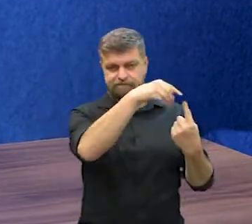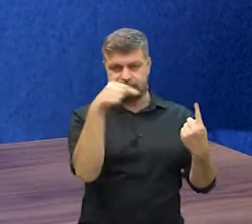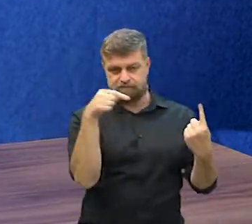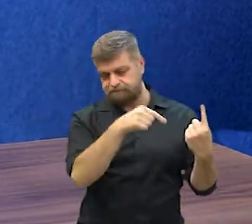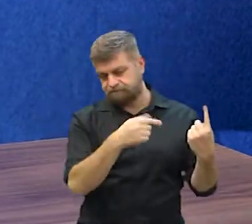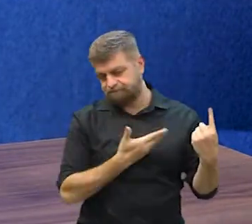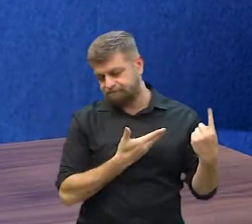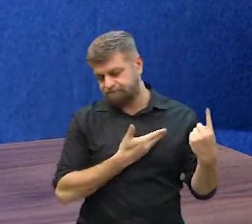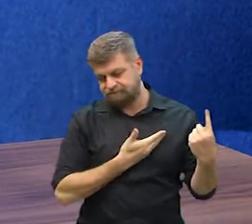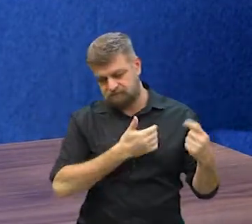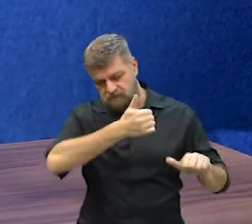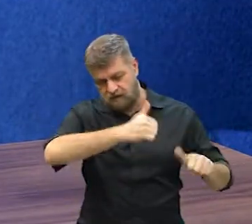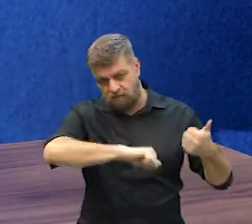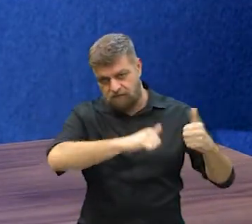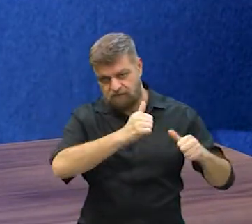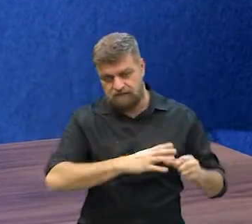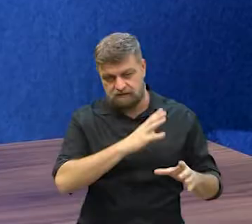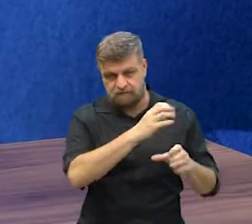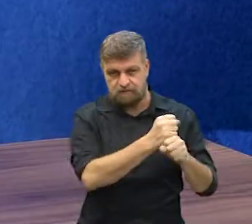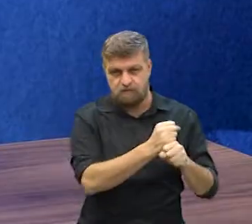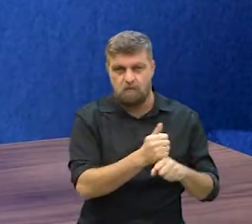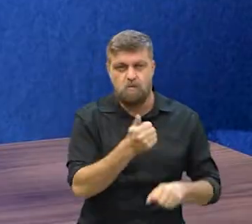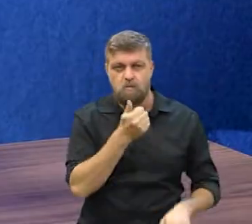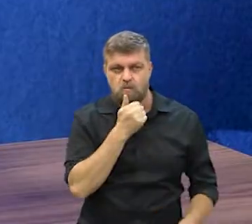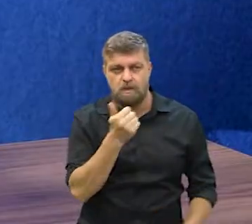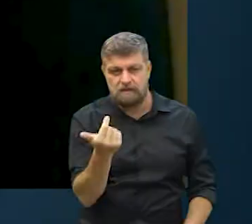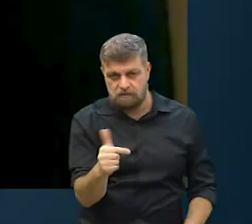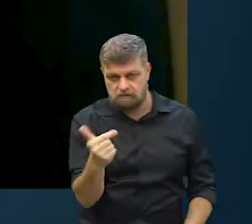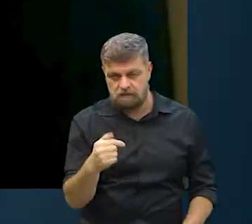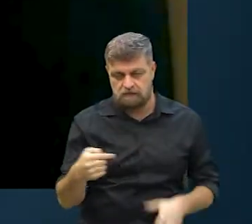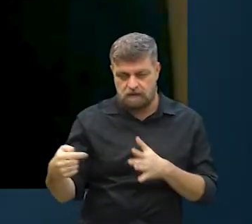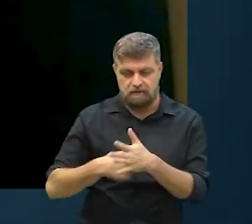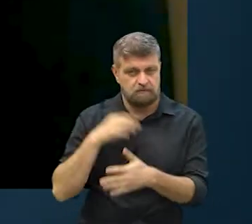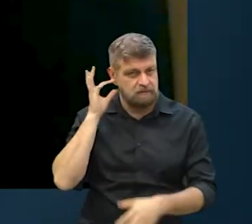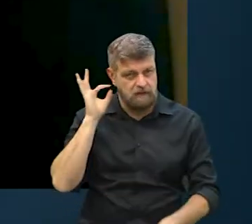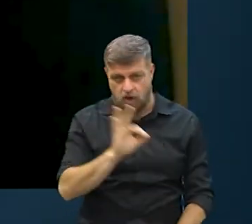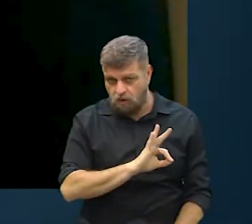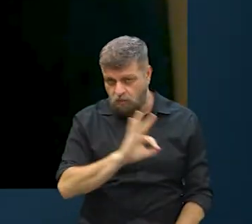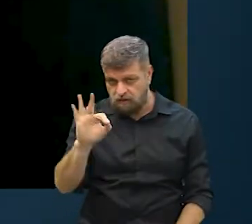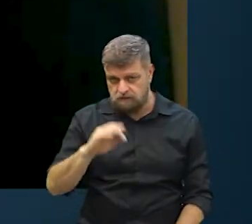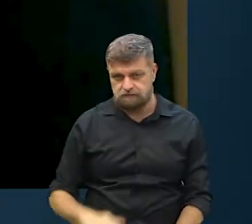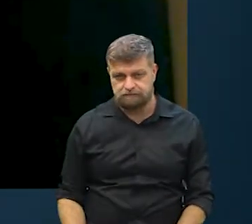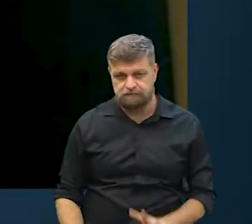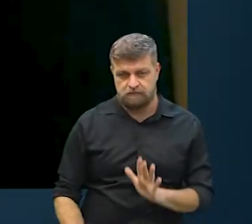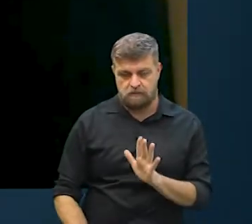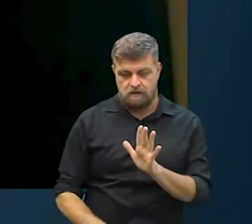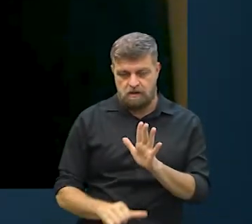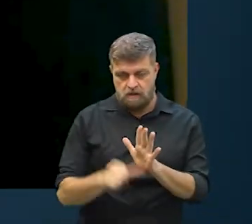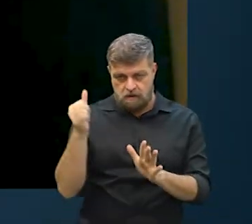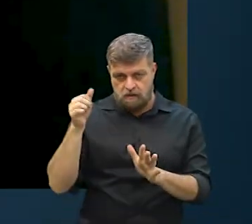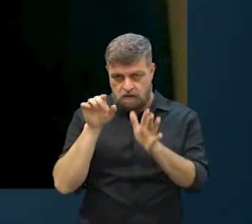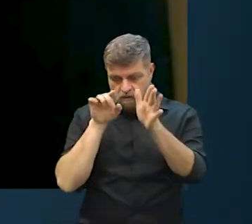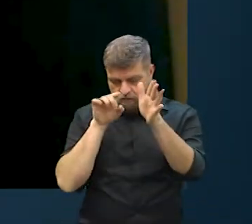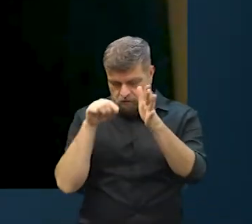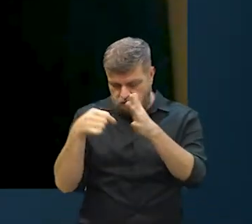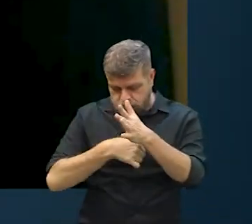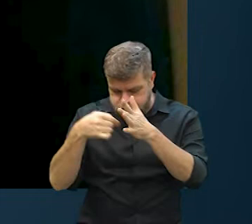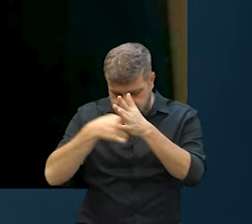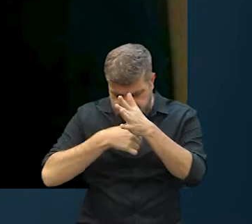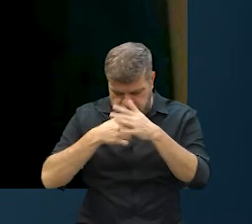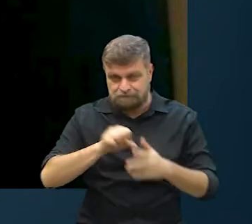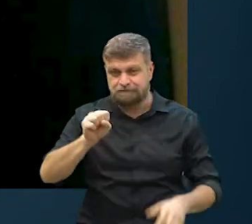escolher os chapas que são mais bem avaliados ou ainda não existe? Excelente pergunta, Tamina. Respondendo à primeira parte